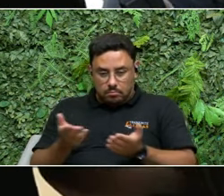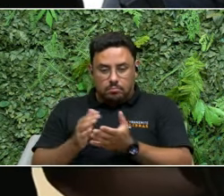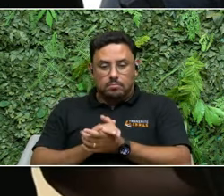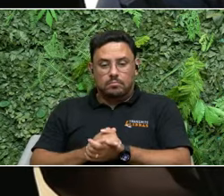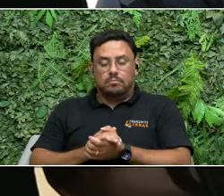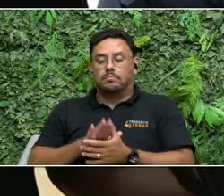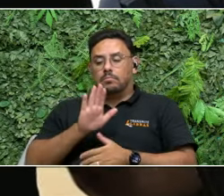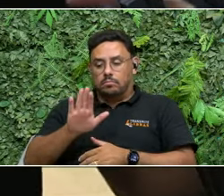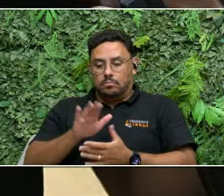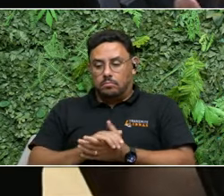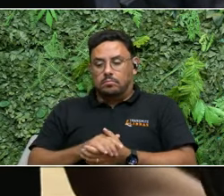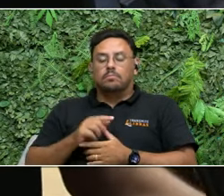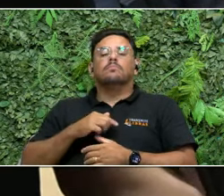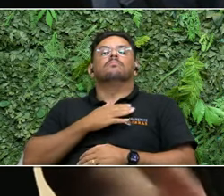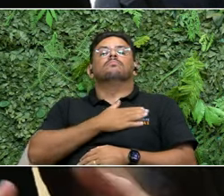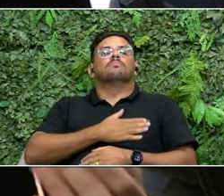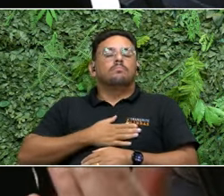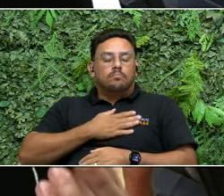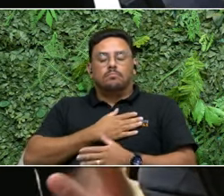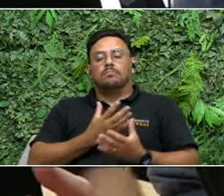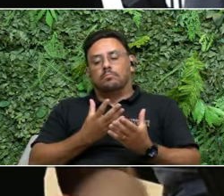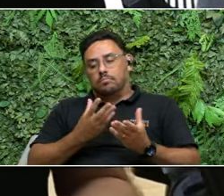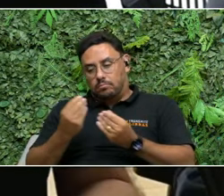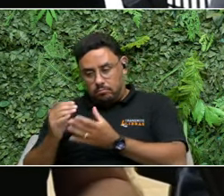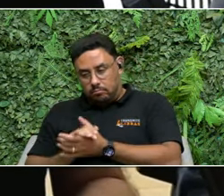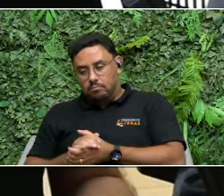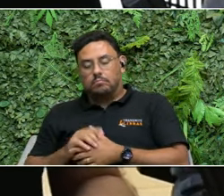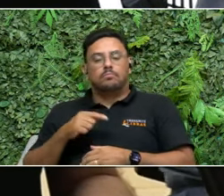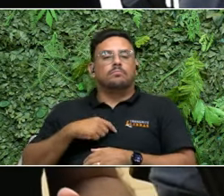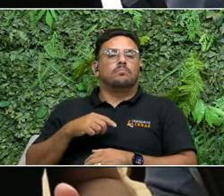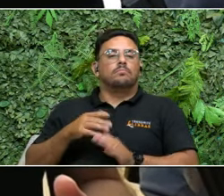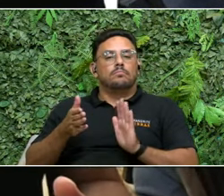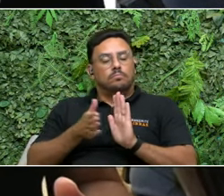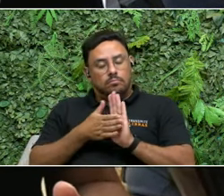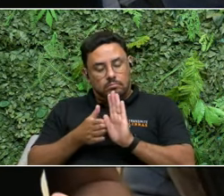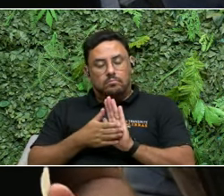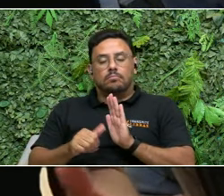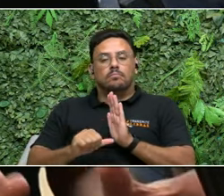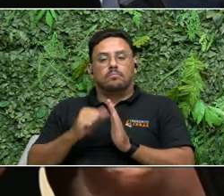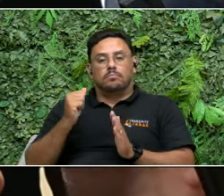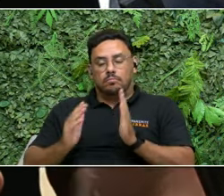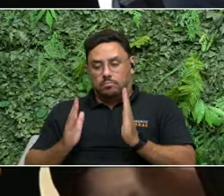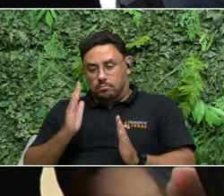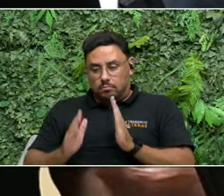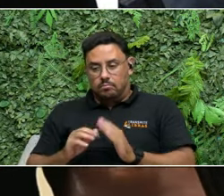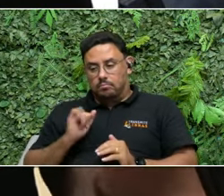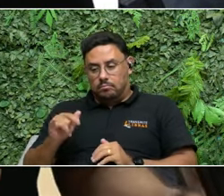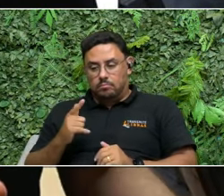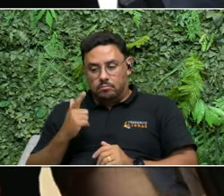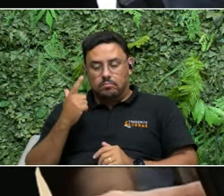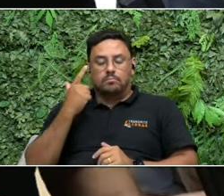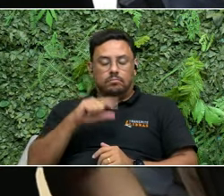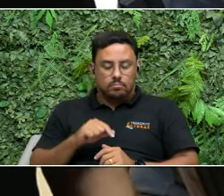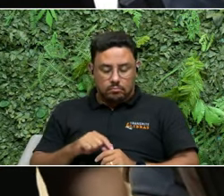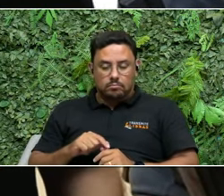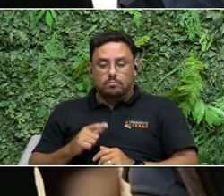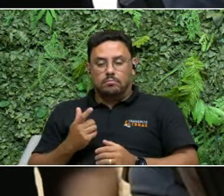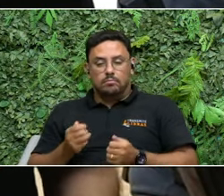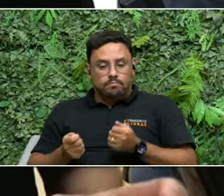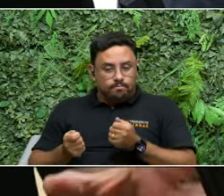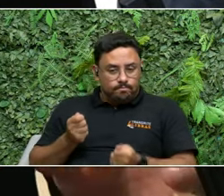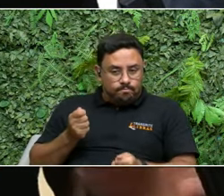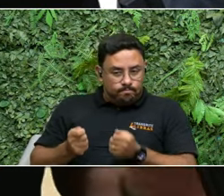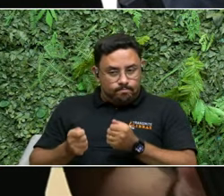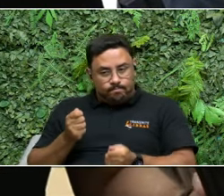hoje mas eu gostei muito do comportamento daquela proposta do primeiro tempo se ele conseguir dar uma dosada